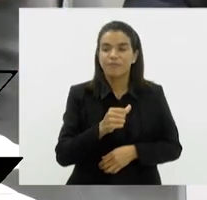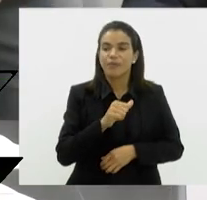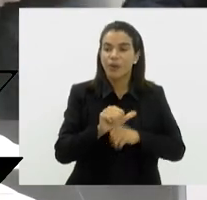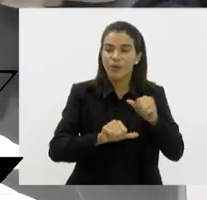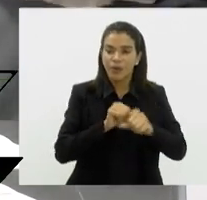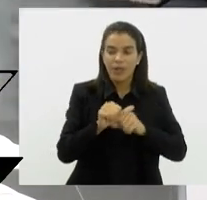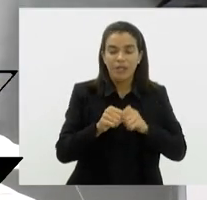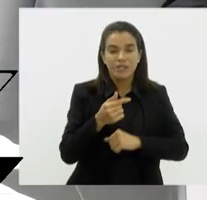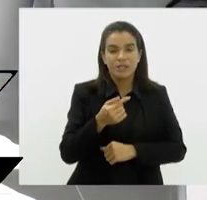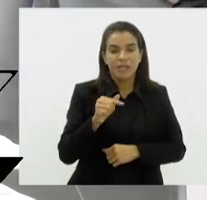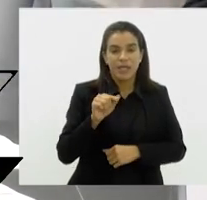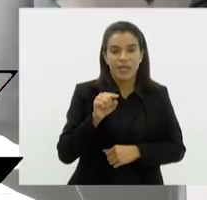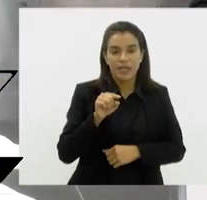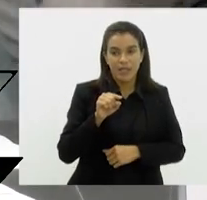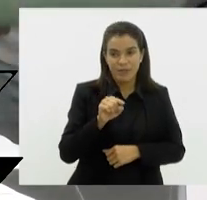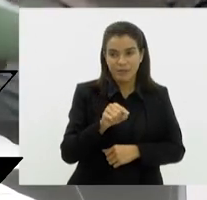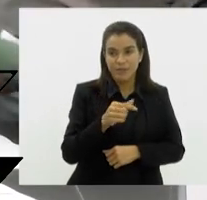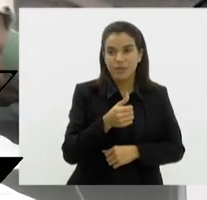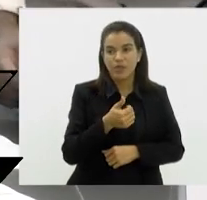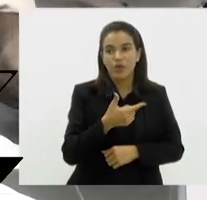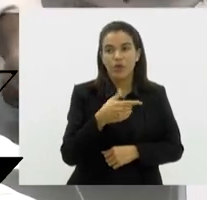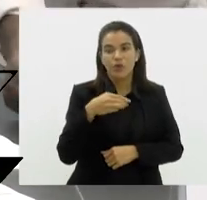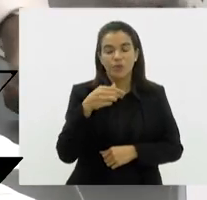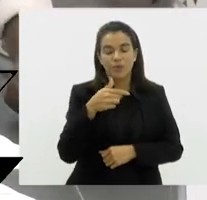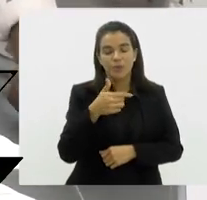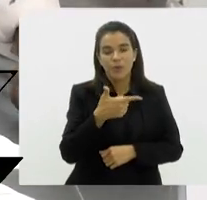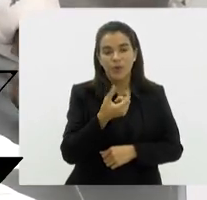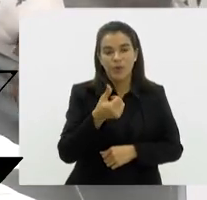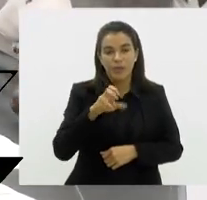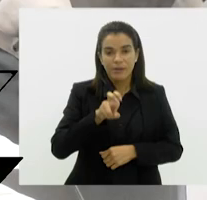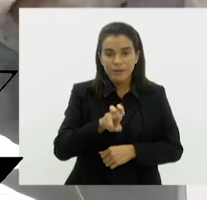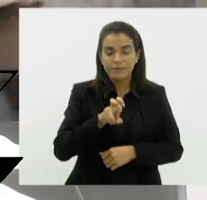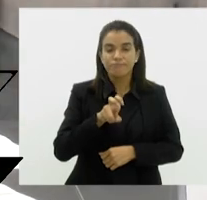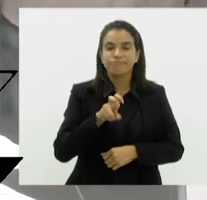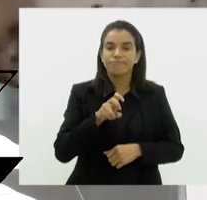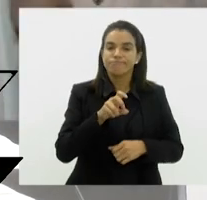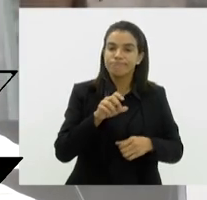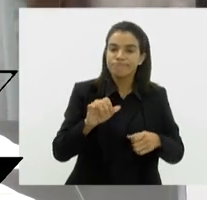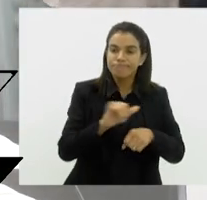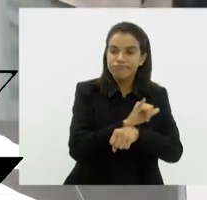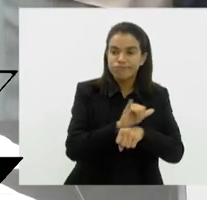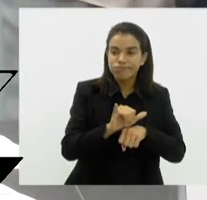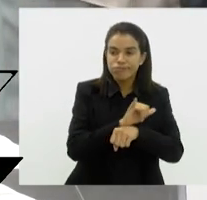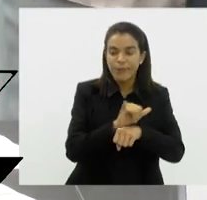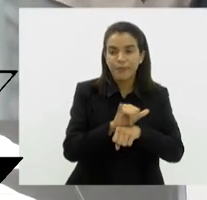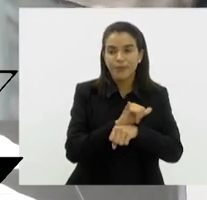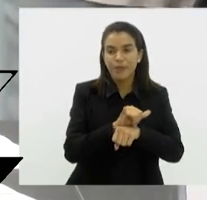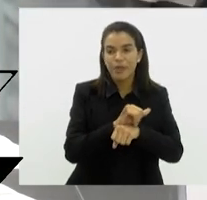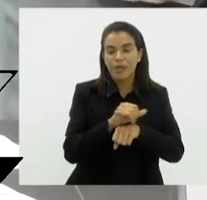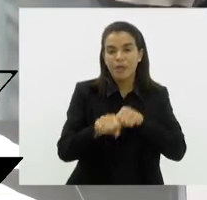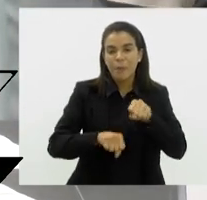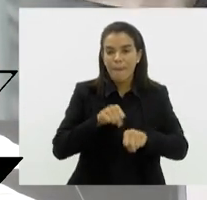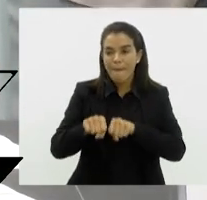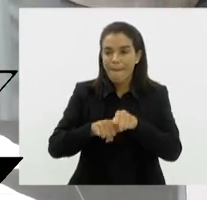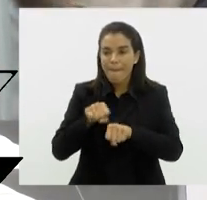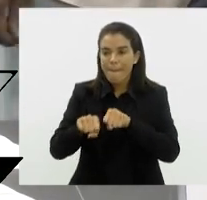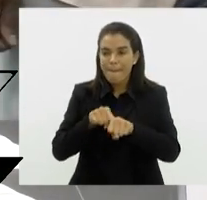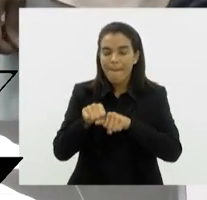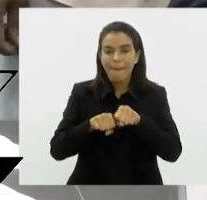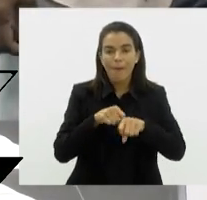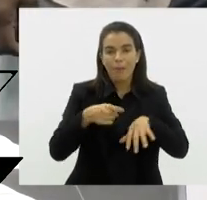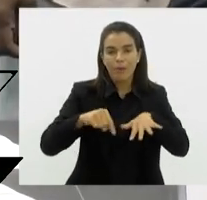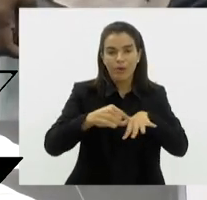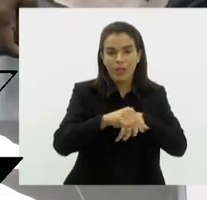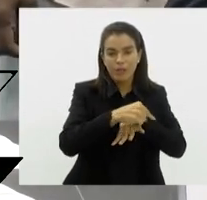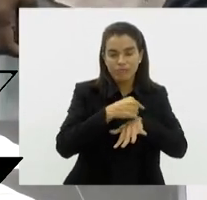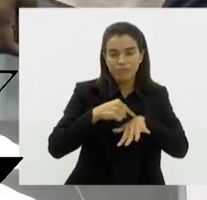altera a lei 7.105, de 16 de novembro de 2015, para incluir dispositivos para o fomento aos deslocamentos cicloviários como modalidade de